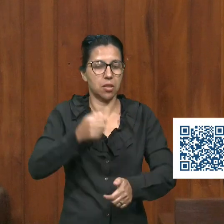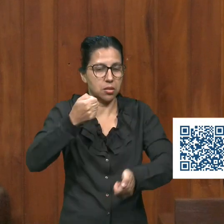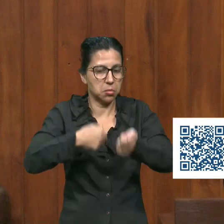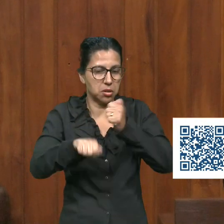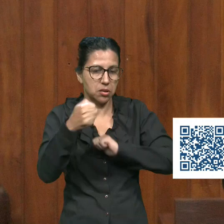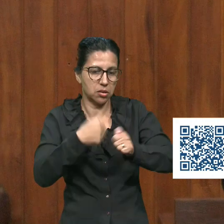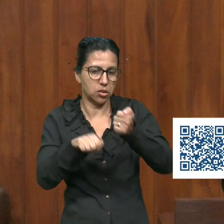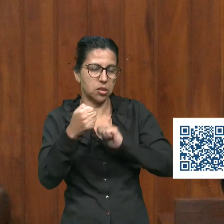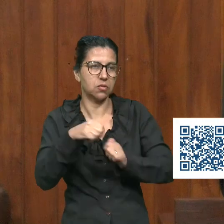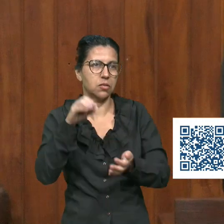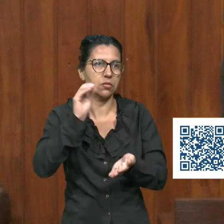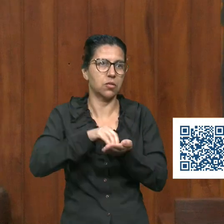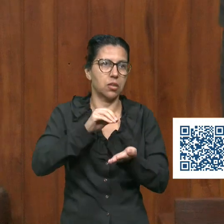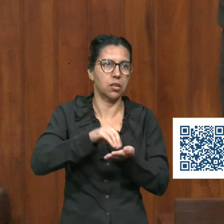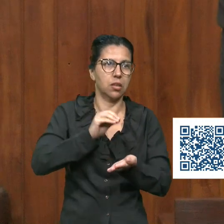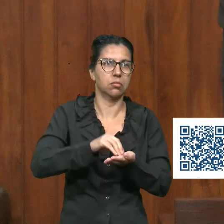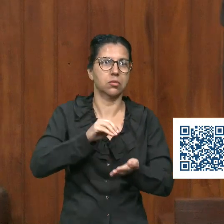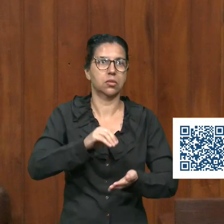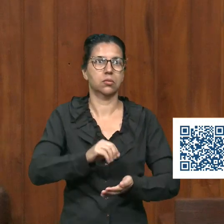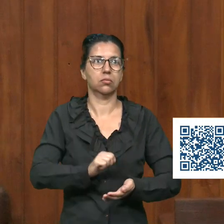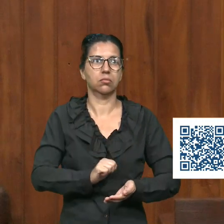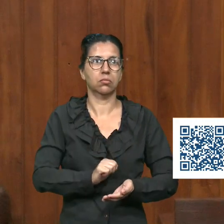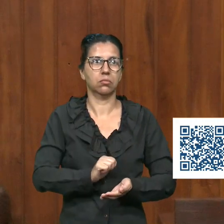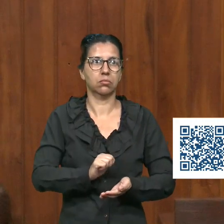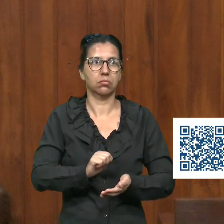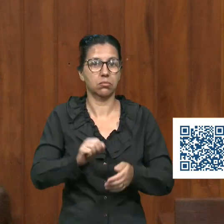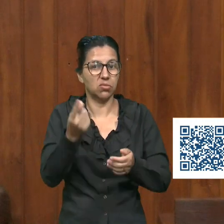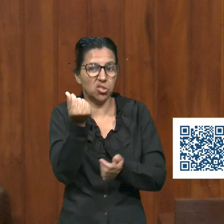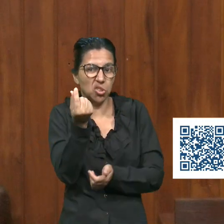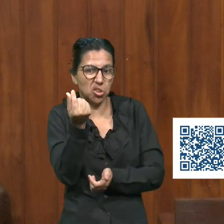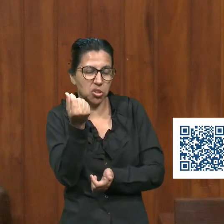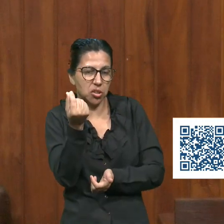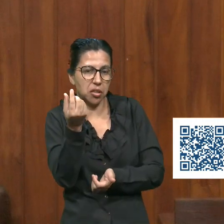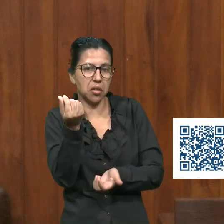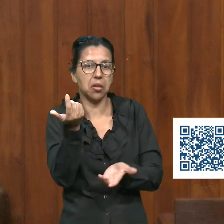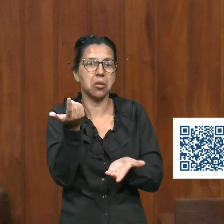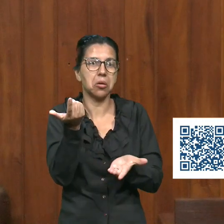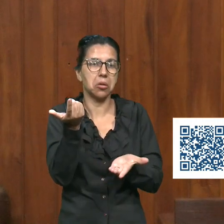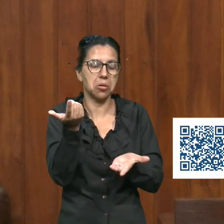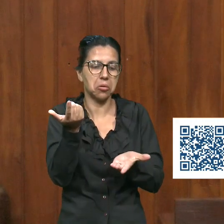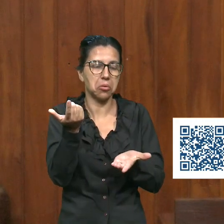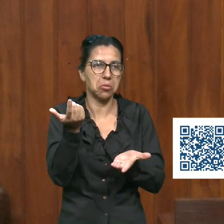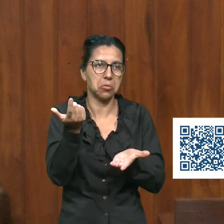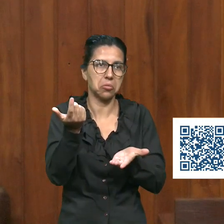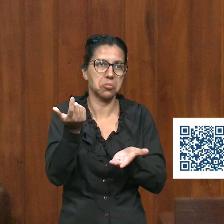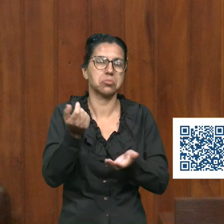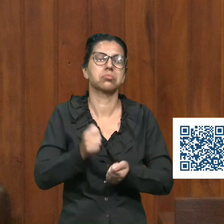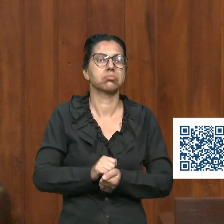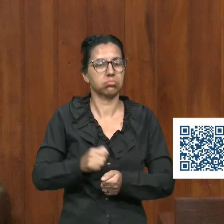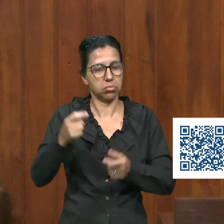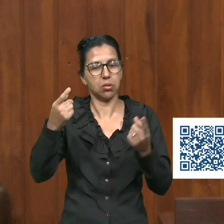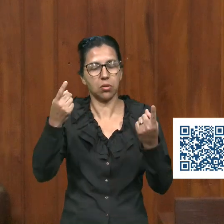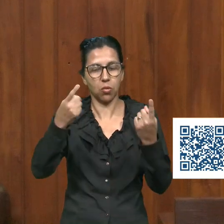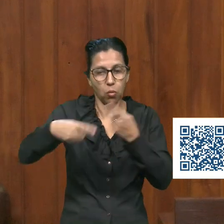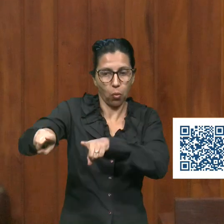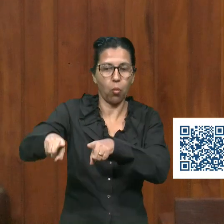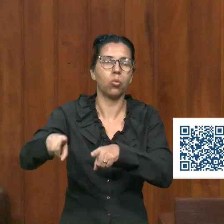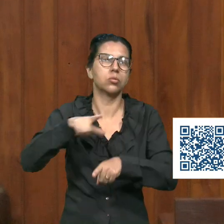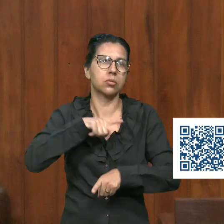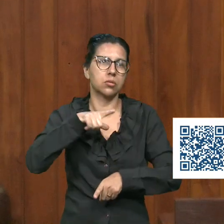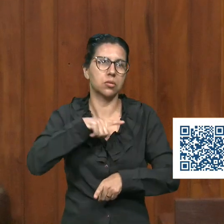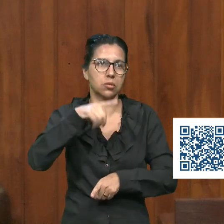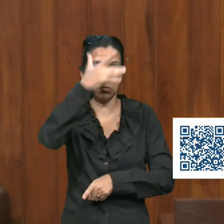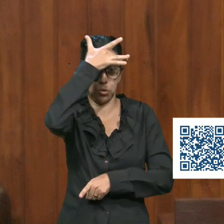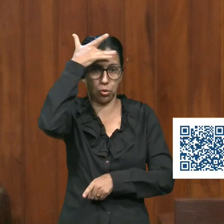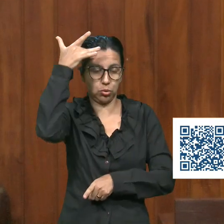administrativa, malversação do uso do nosso dinheiro público, né? E essa denúncia de um